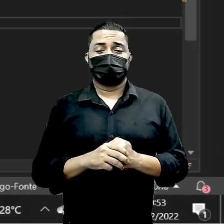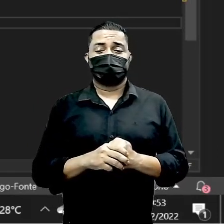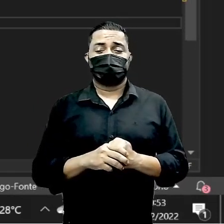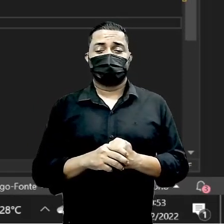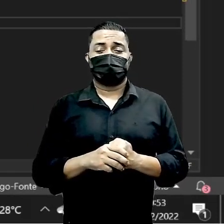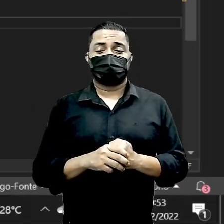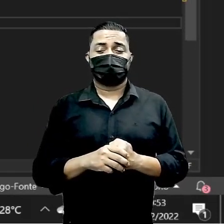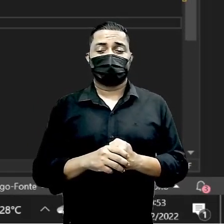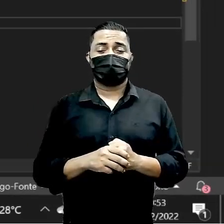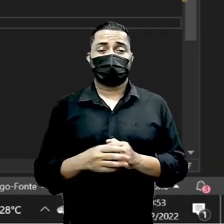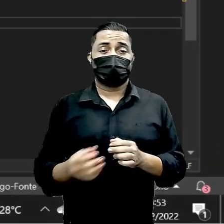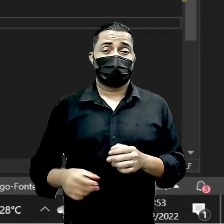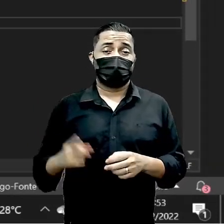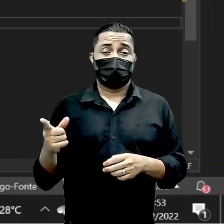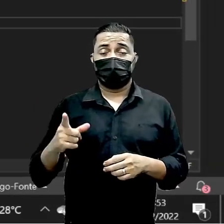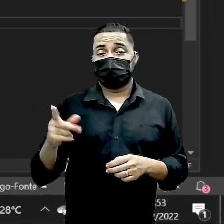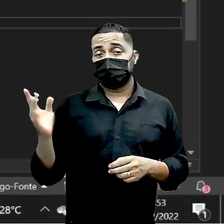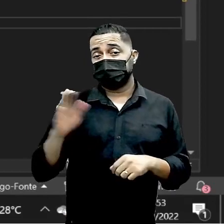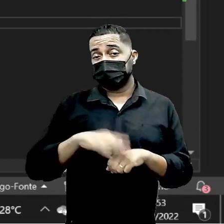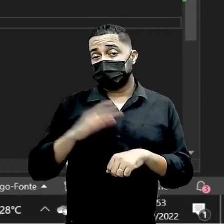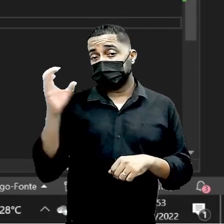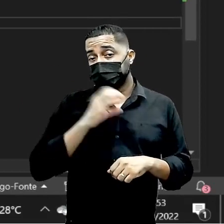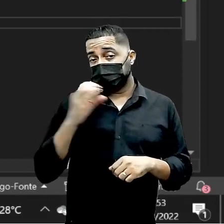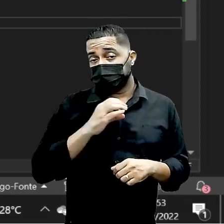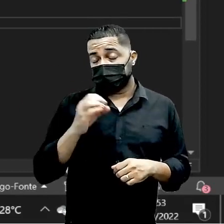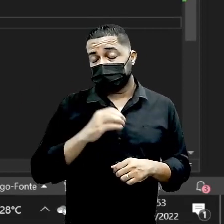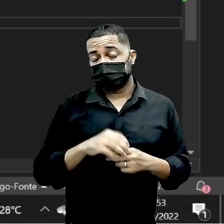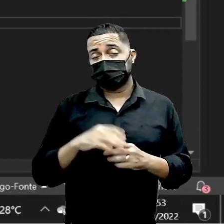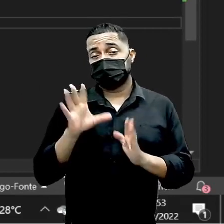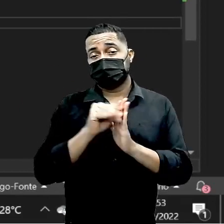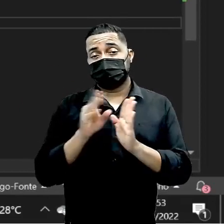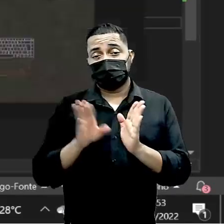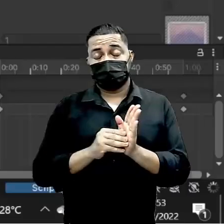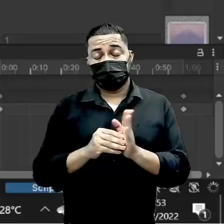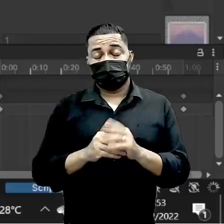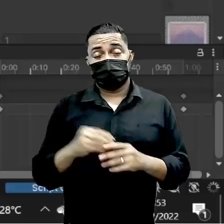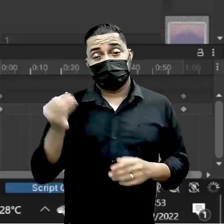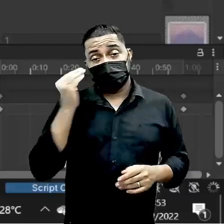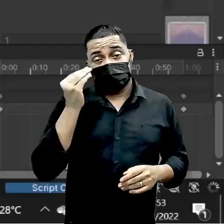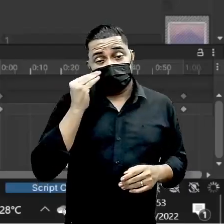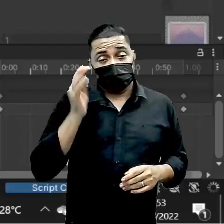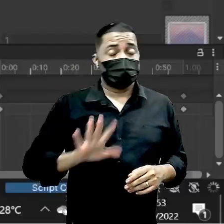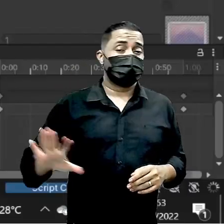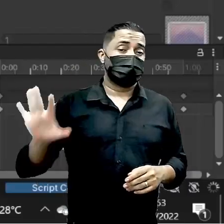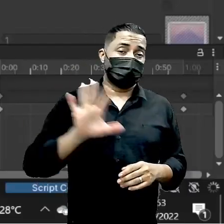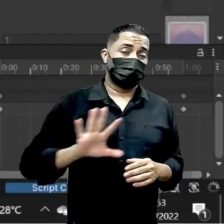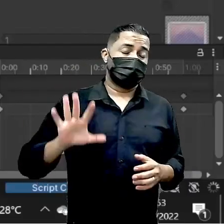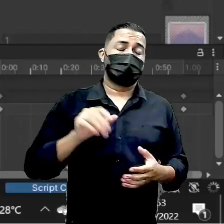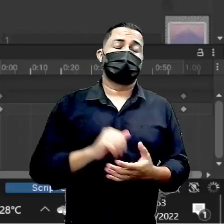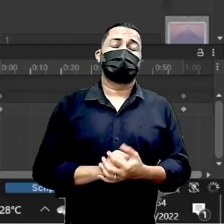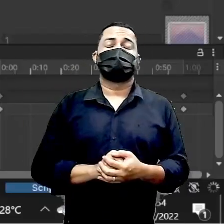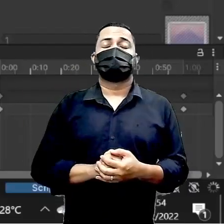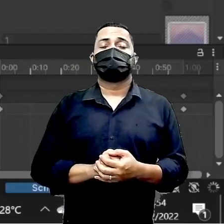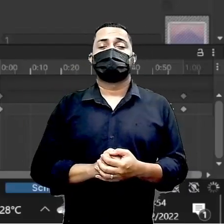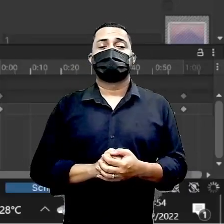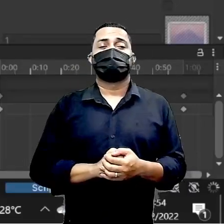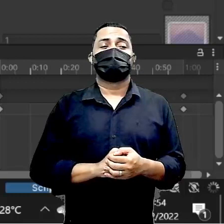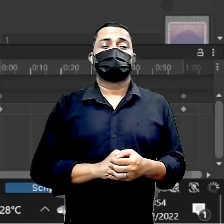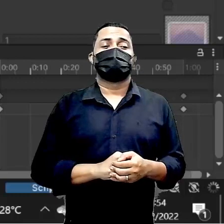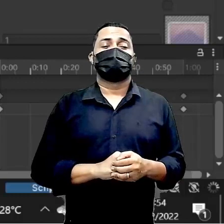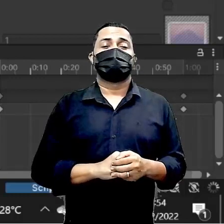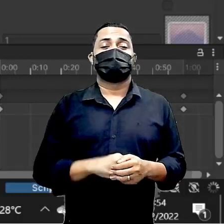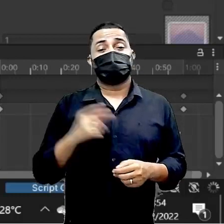Para que ele seja aí mais rápido. Vamos salvar aqui o código e retestar lá no ambiente. E vamos